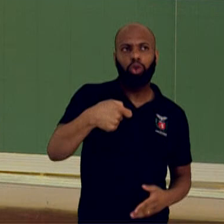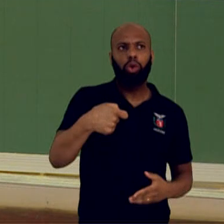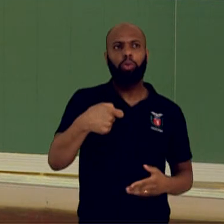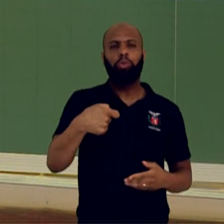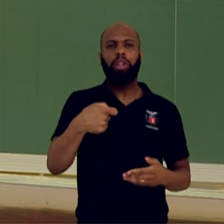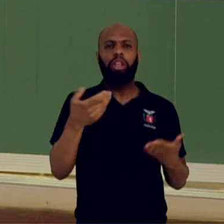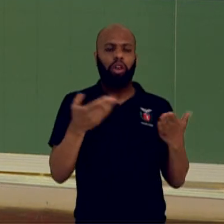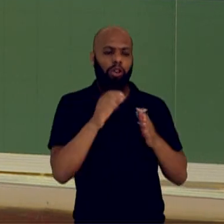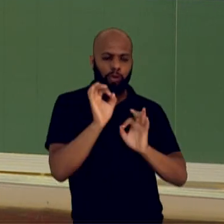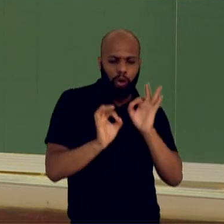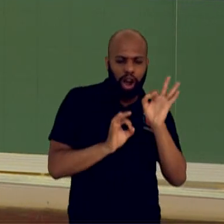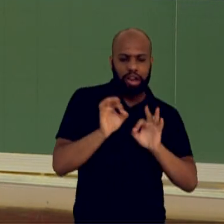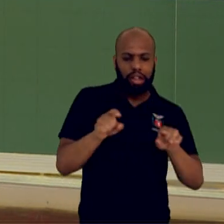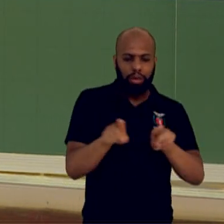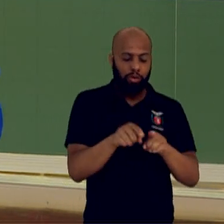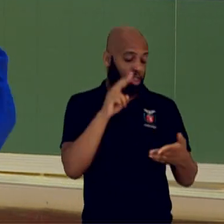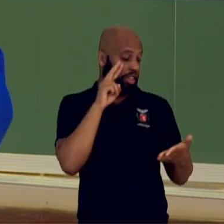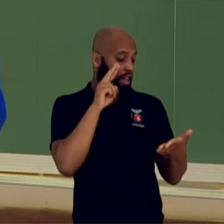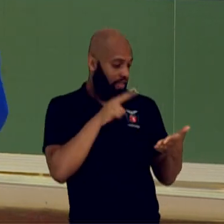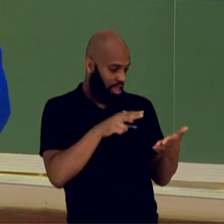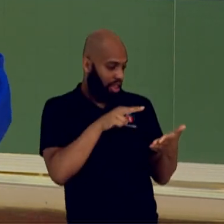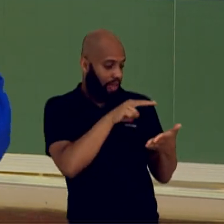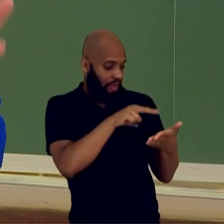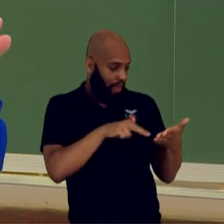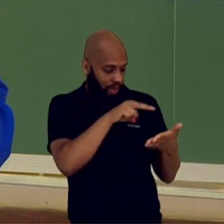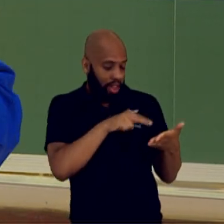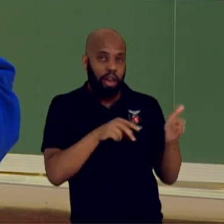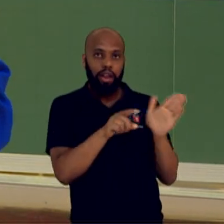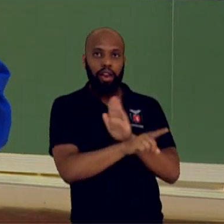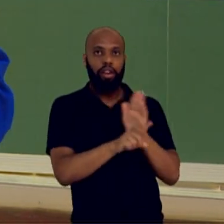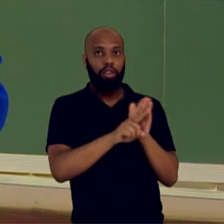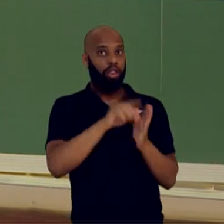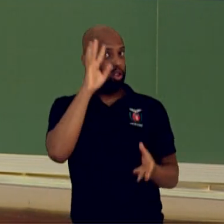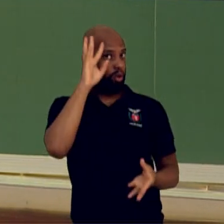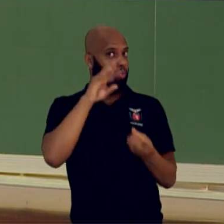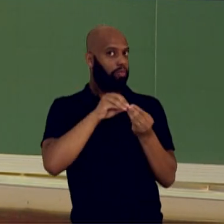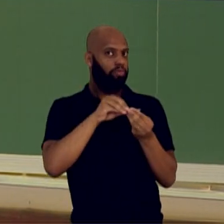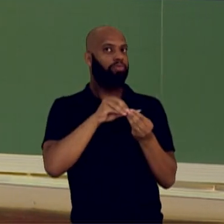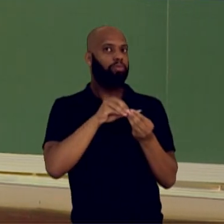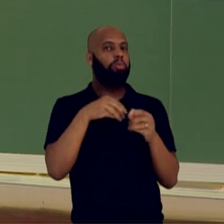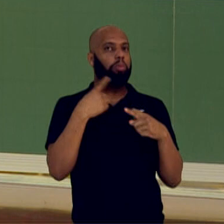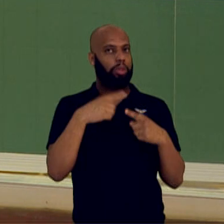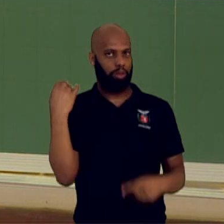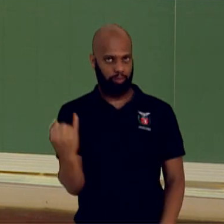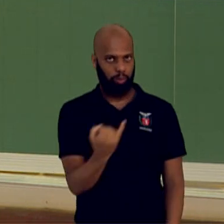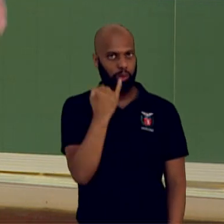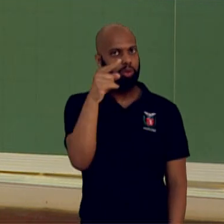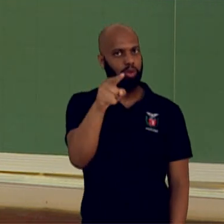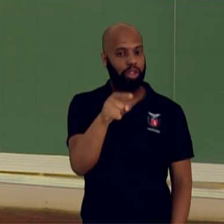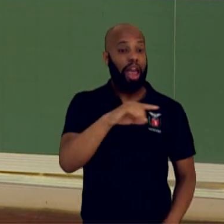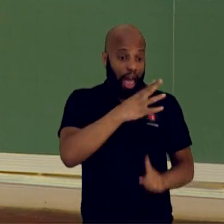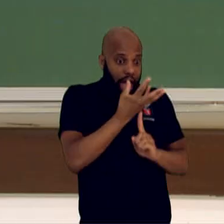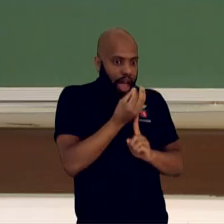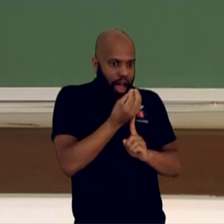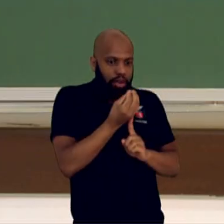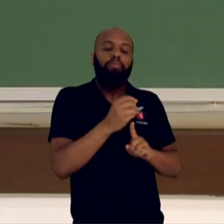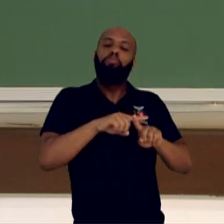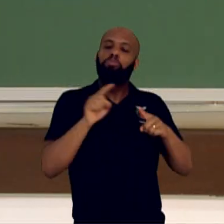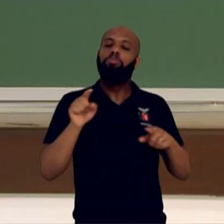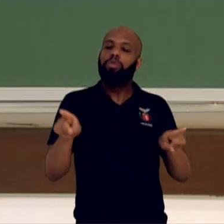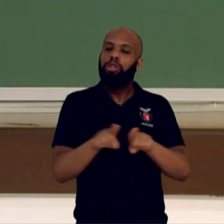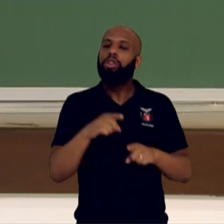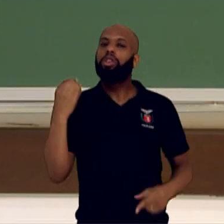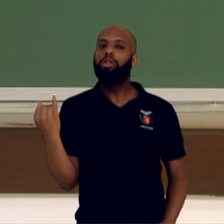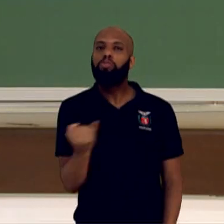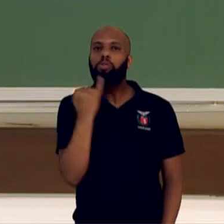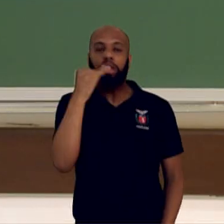de questão. Não posso deixar passar isso, né? Nós estamos, assim, vendo sobre arte, mas isso aqui também é importante para vocês. Olha só,